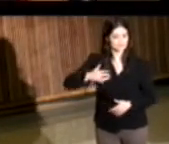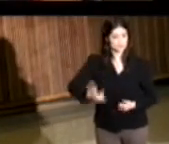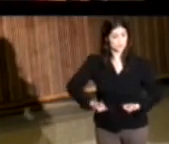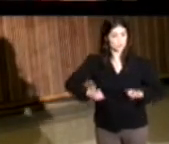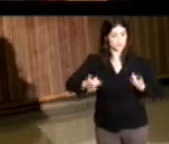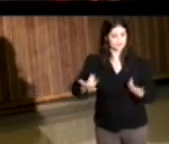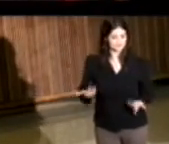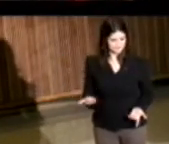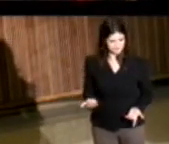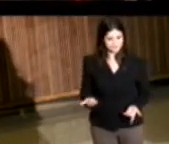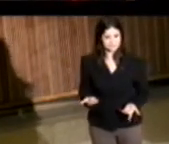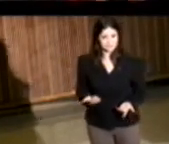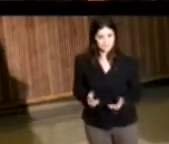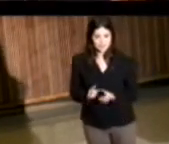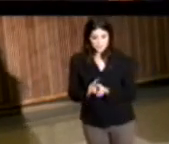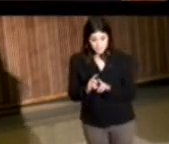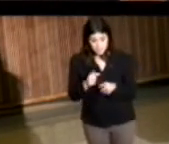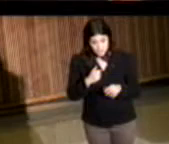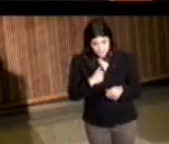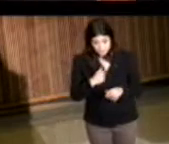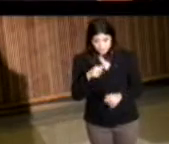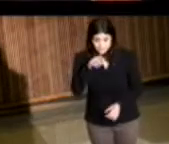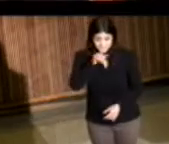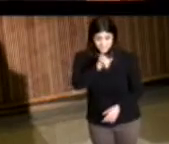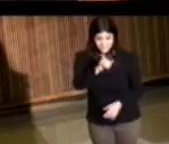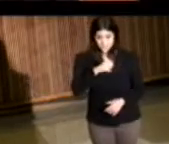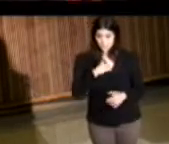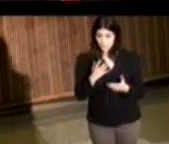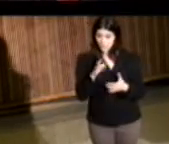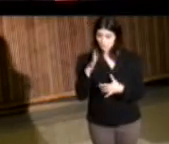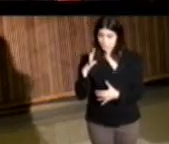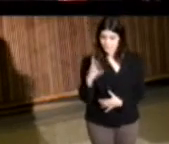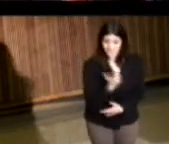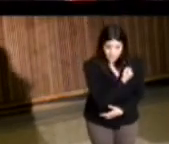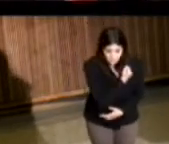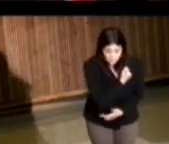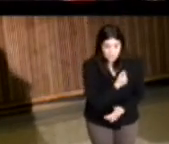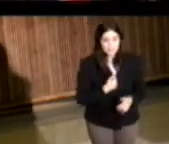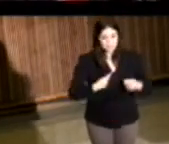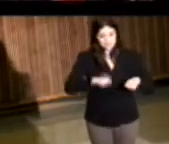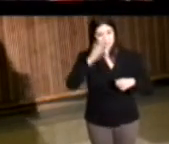graça, eu preciso entender que eu sou necessitado.